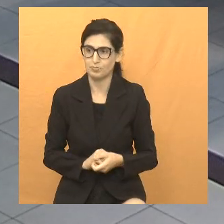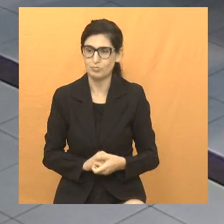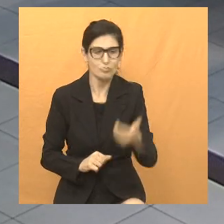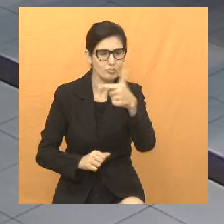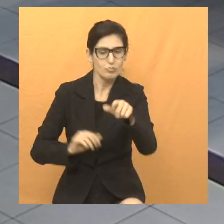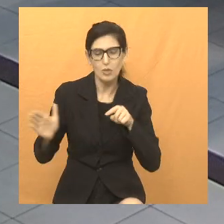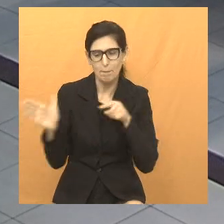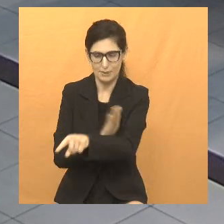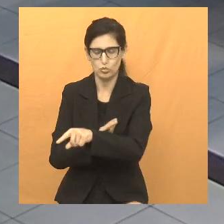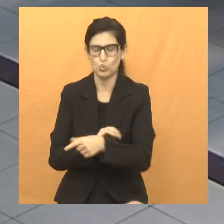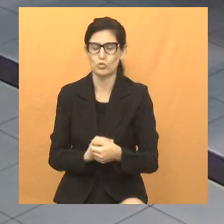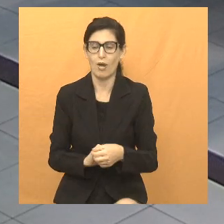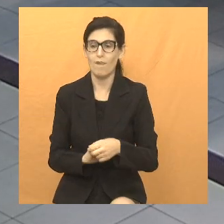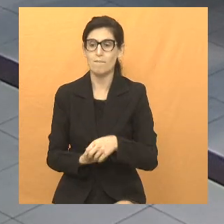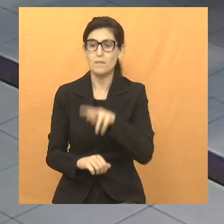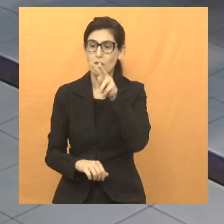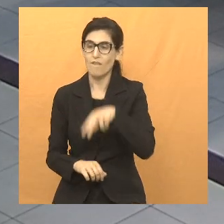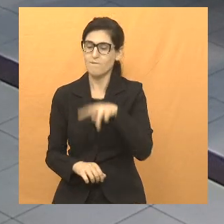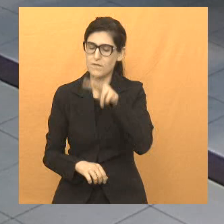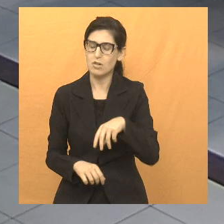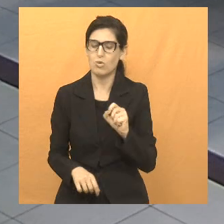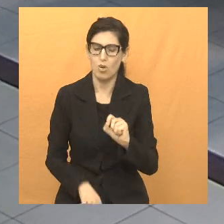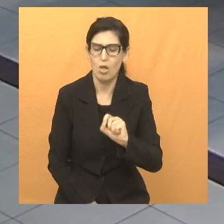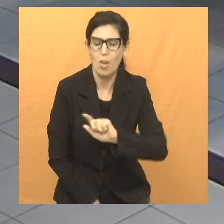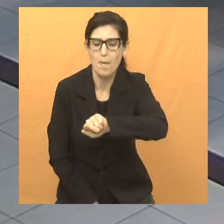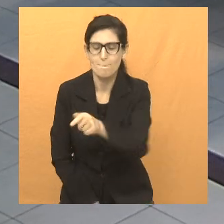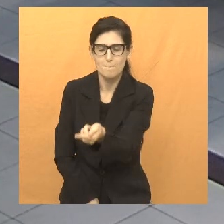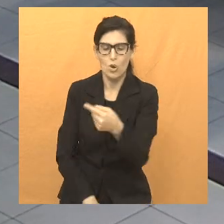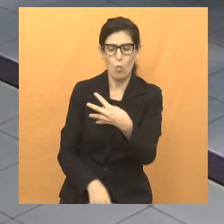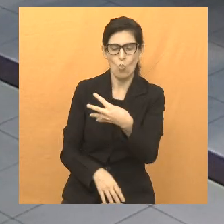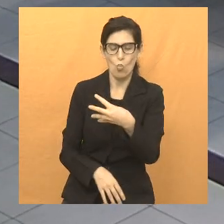Eu estava vendo aqui